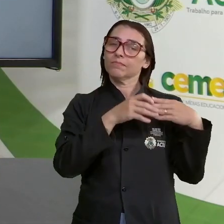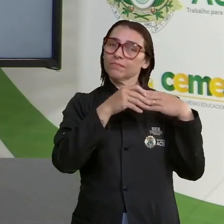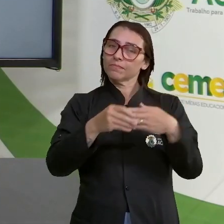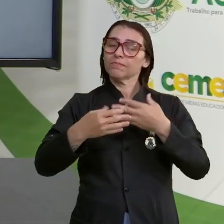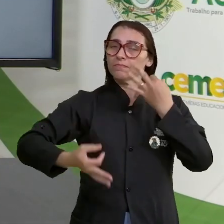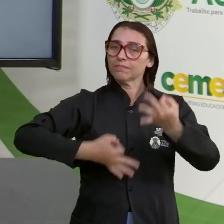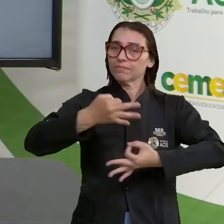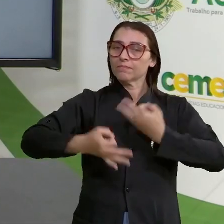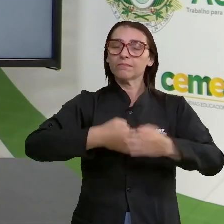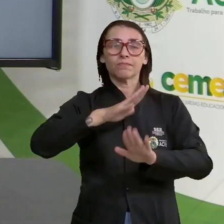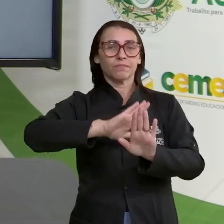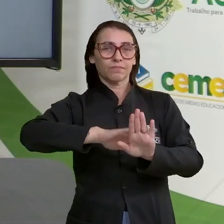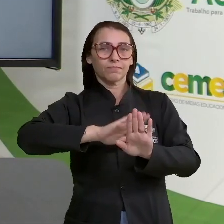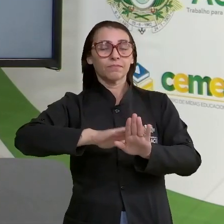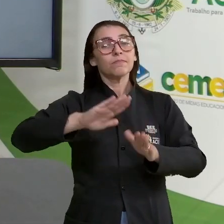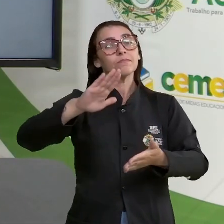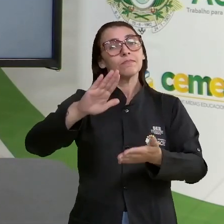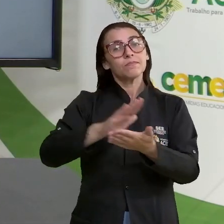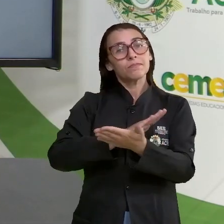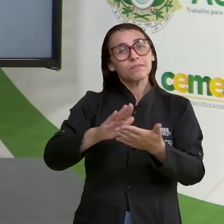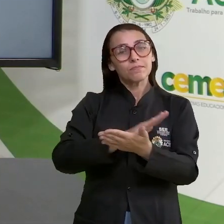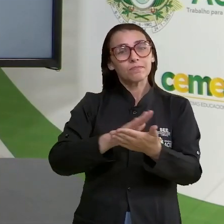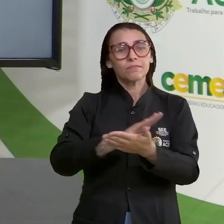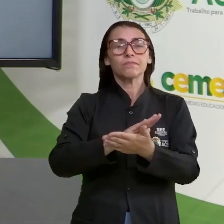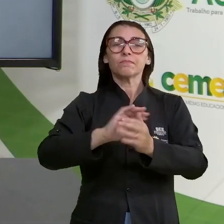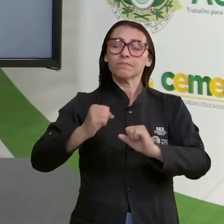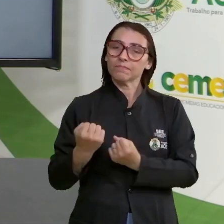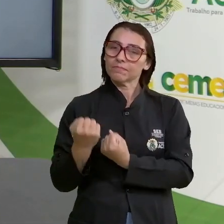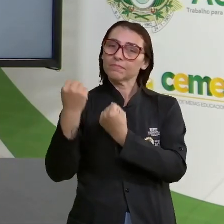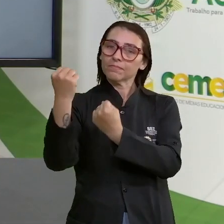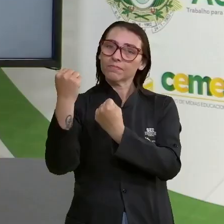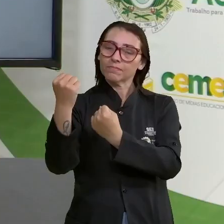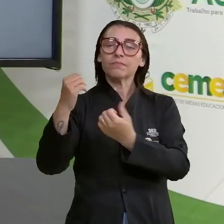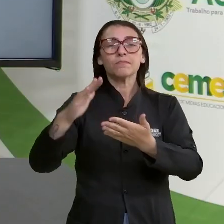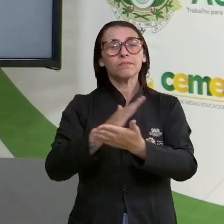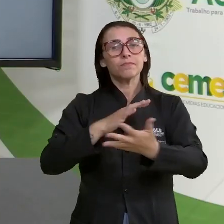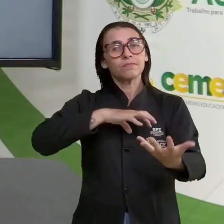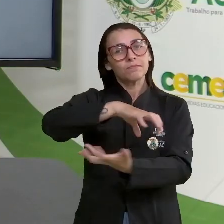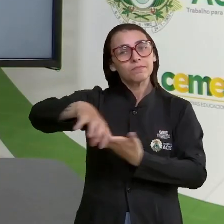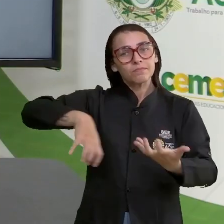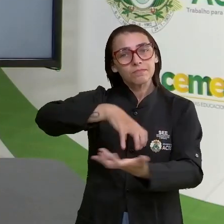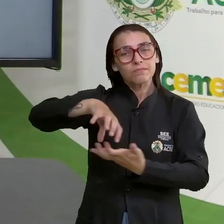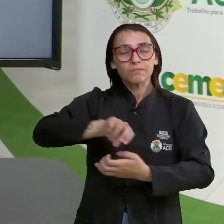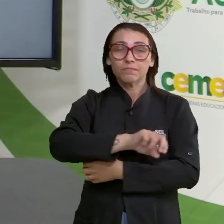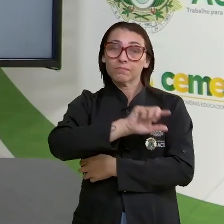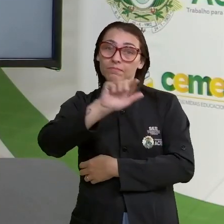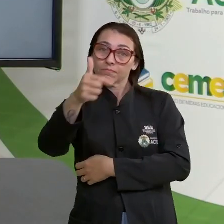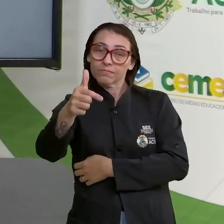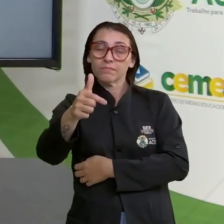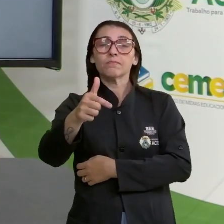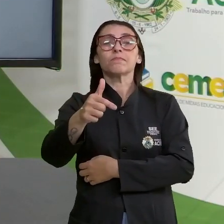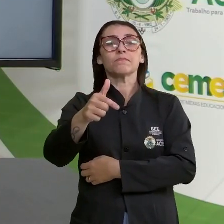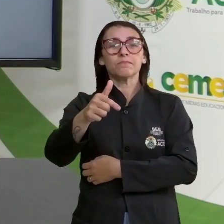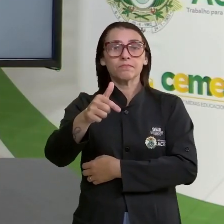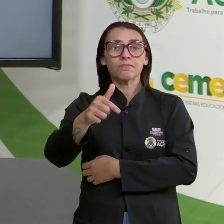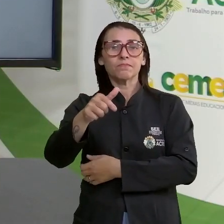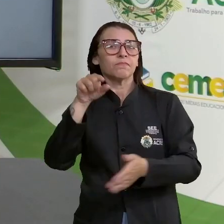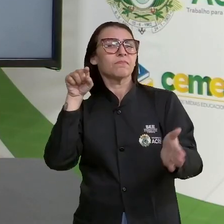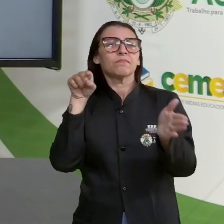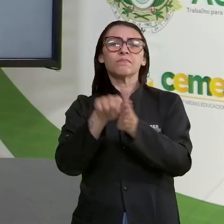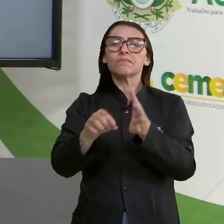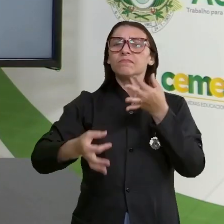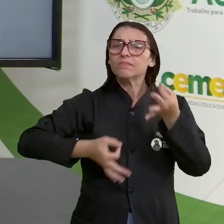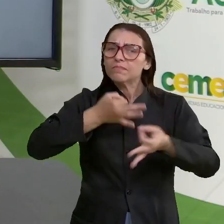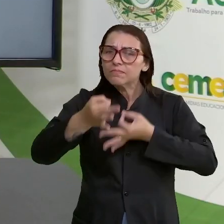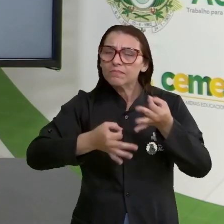discursos ideológicos, às vezes para fortalecer algum movimento, outros para questionar alguns